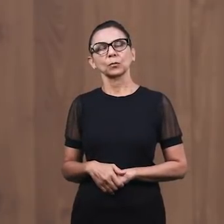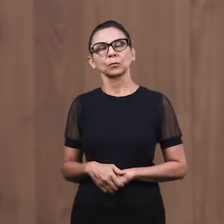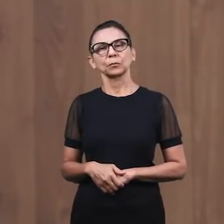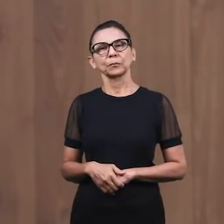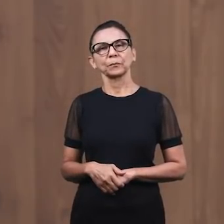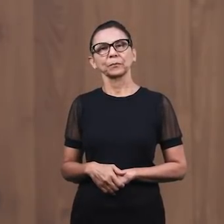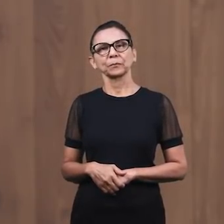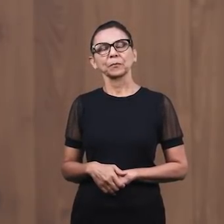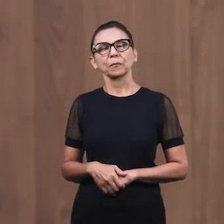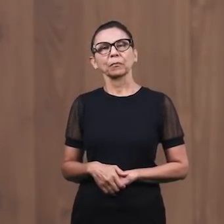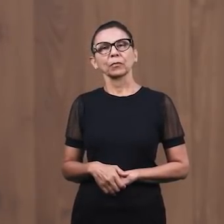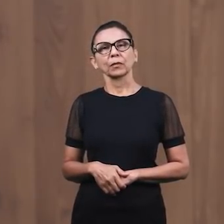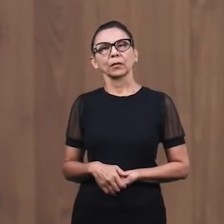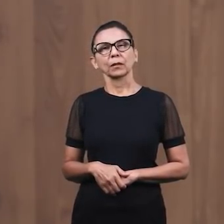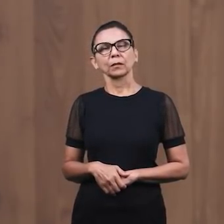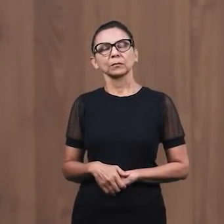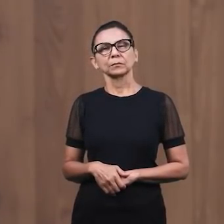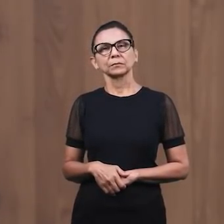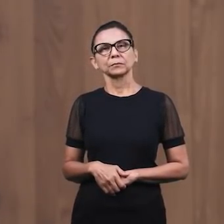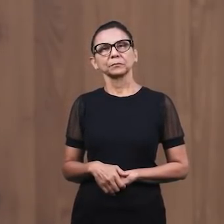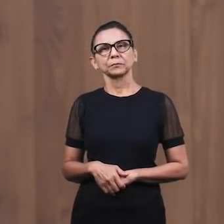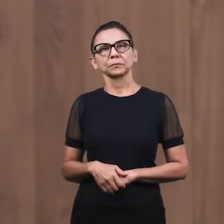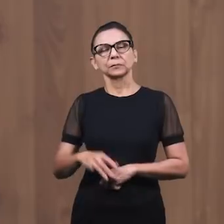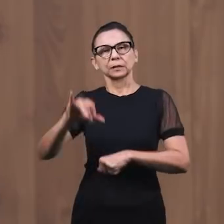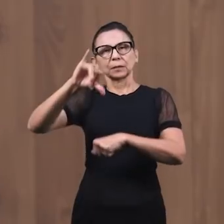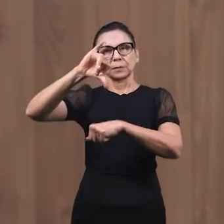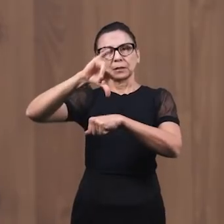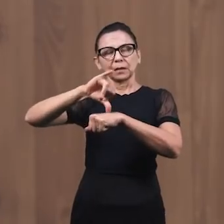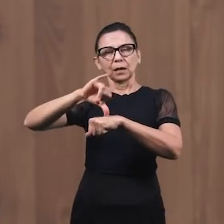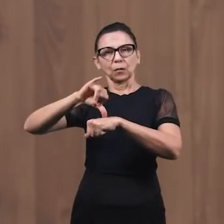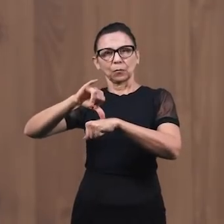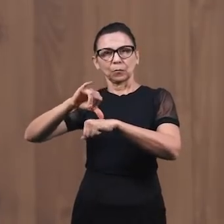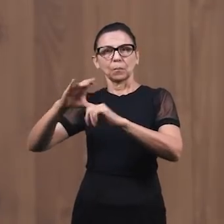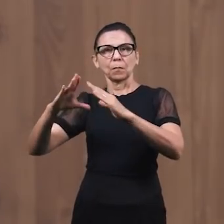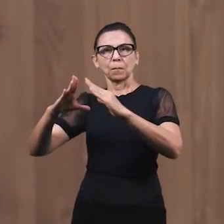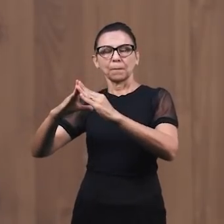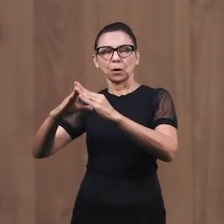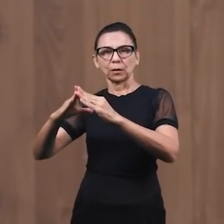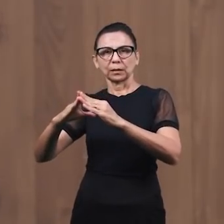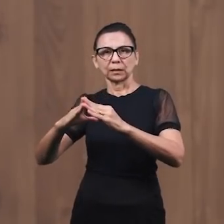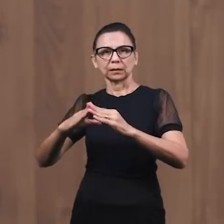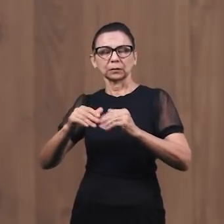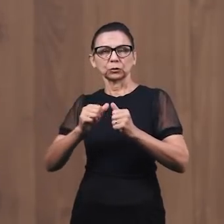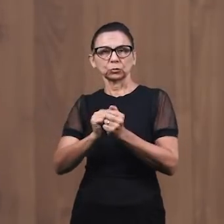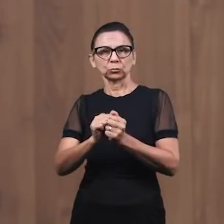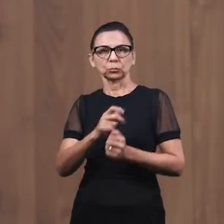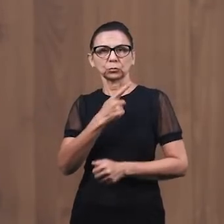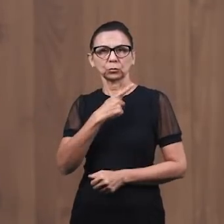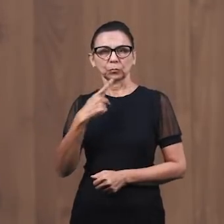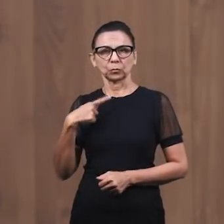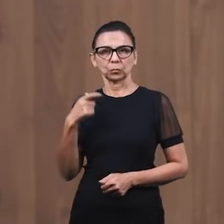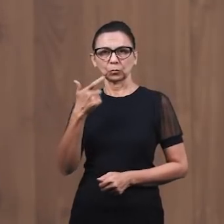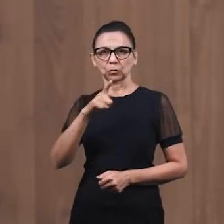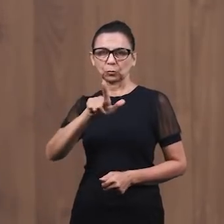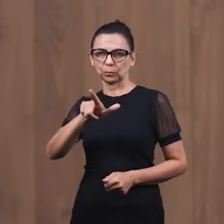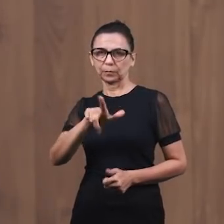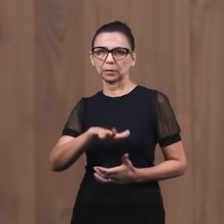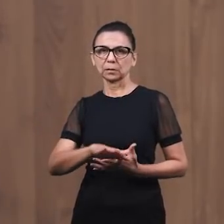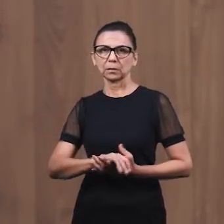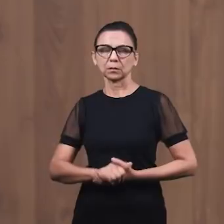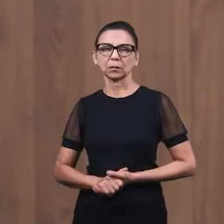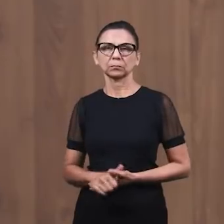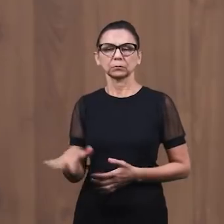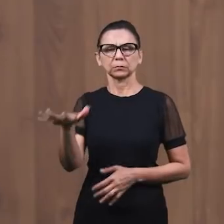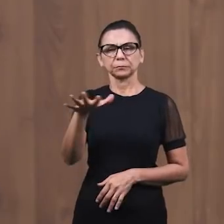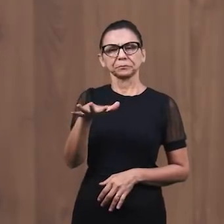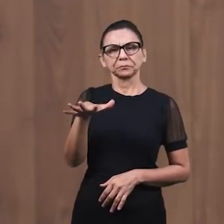Ele mora na capital, em Estocolmo, e ele é responsável ali também, juntamente com o pastor Ademir Lodge, das